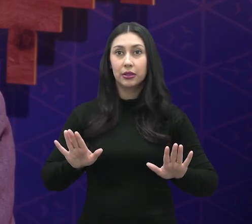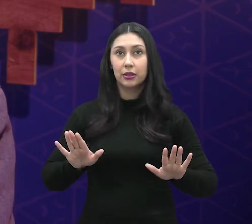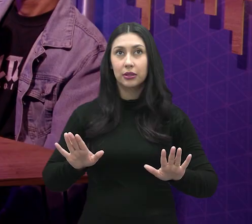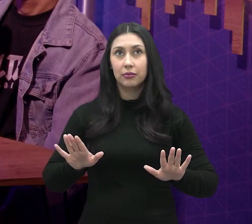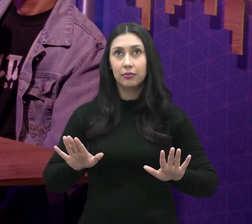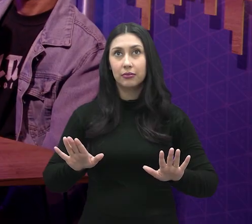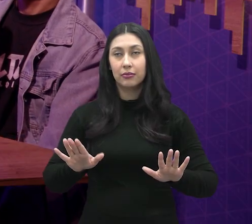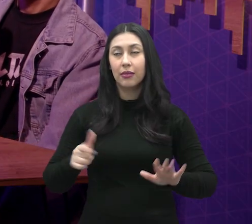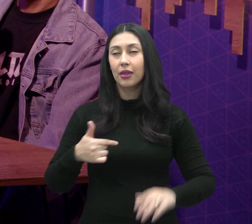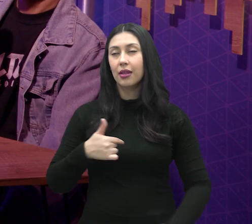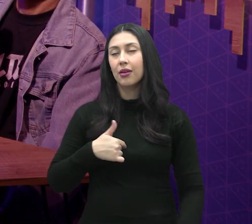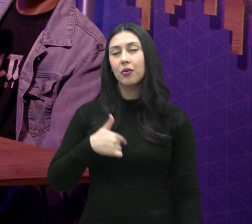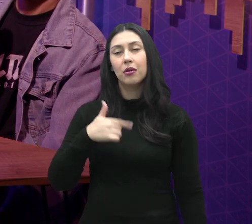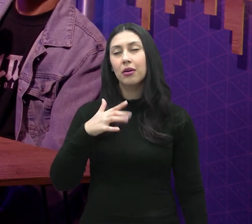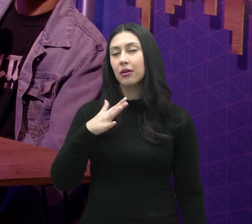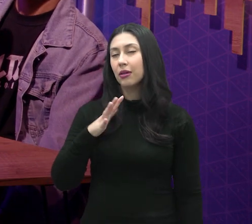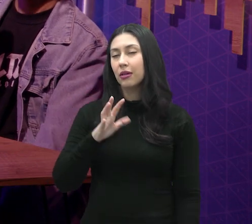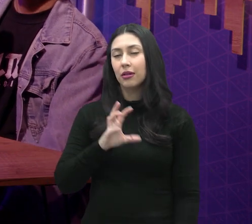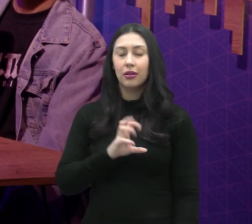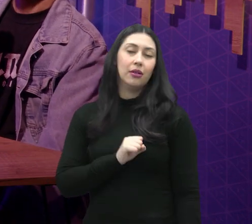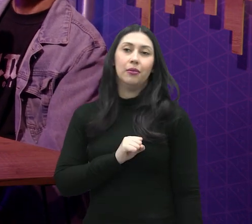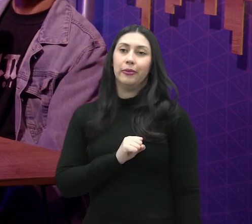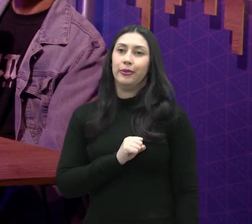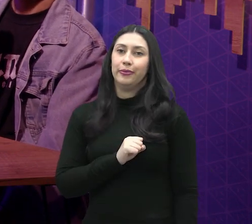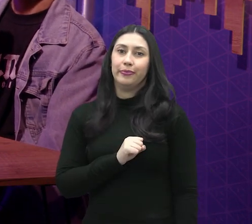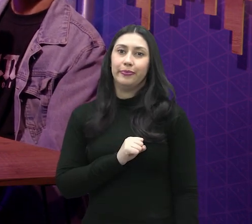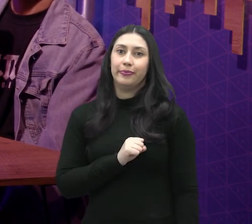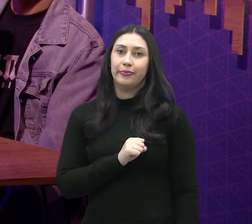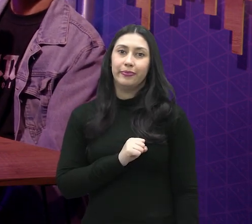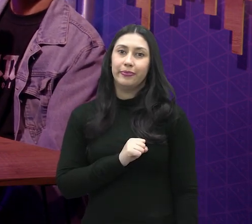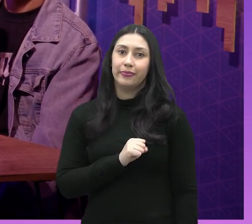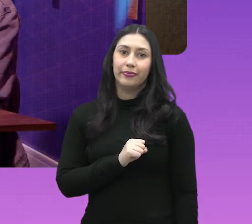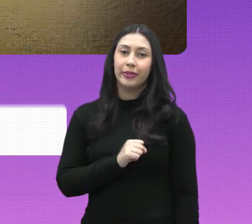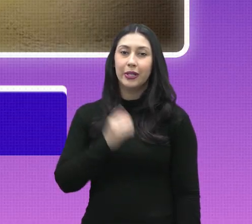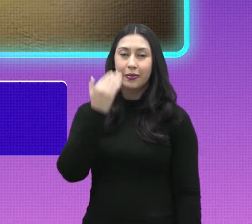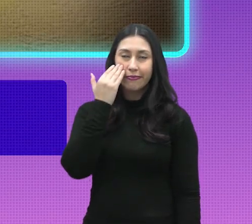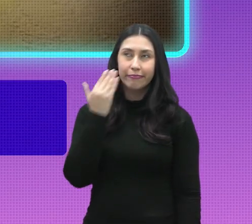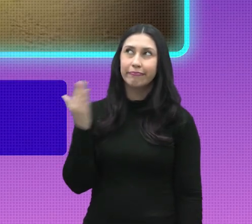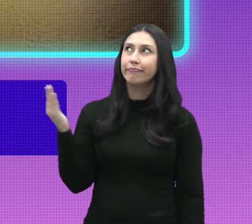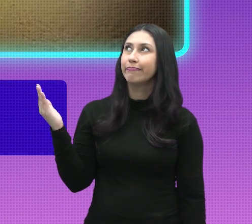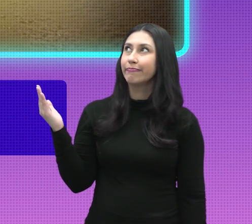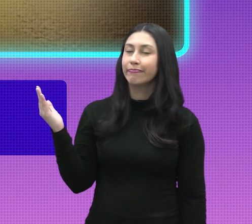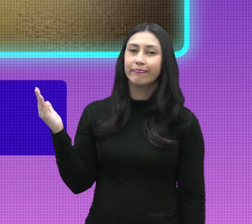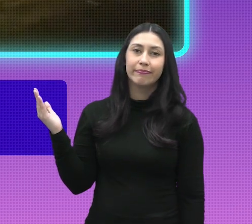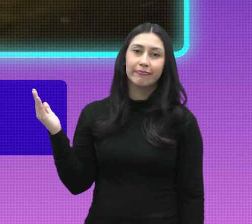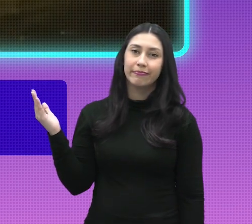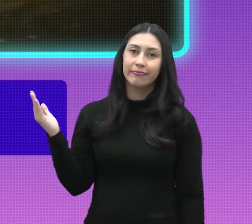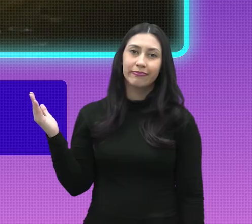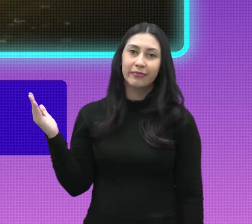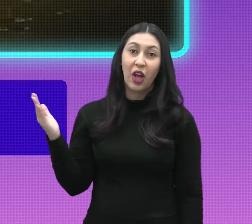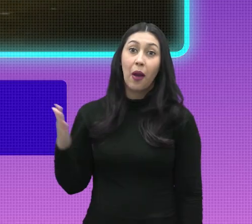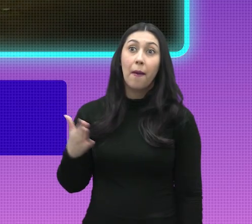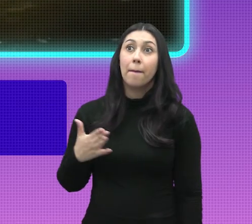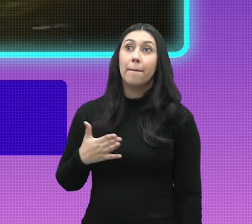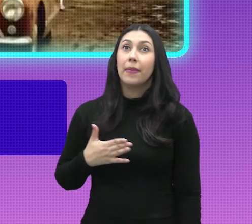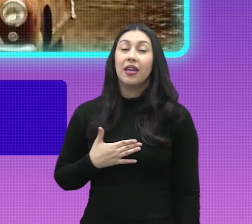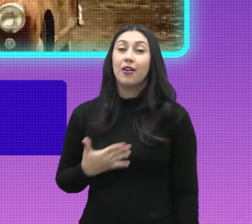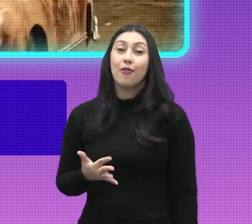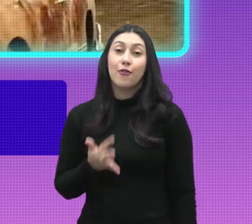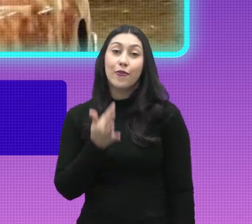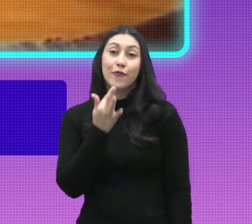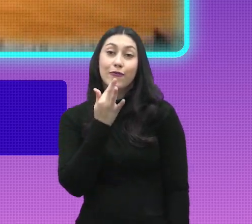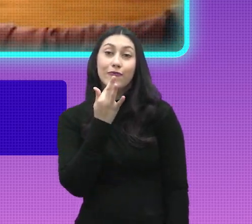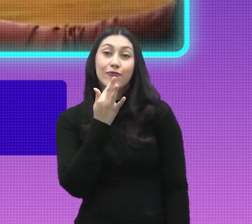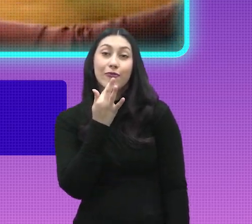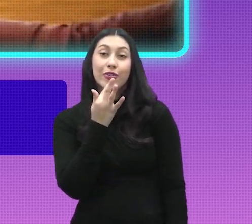assim, eu amo a produção de Velho Chico. Nem é a minha novela favorita,